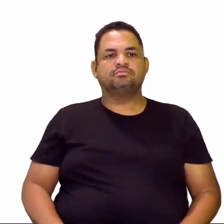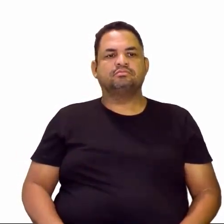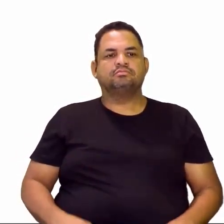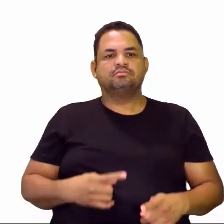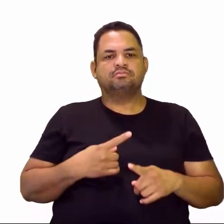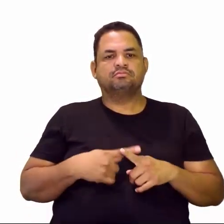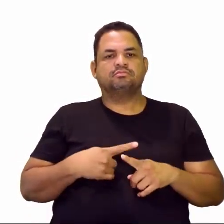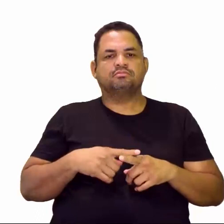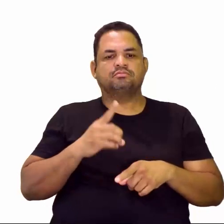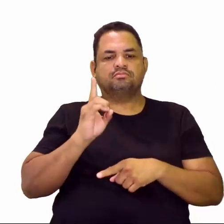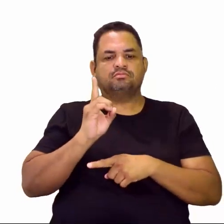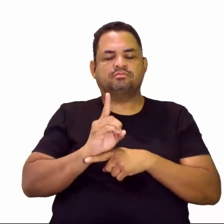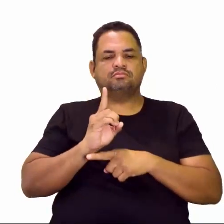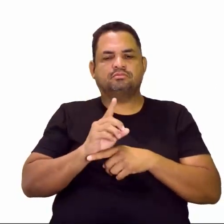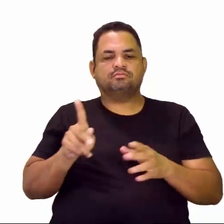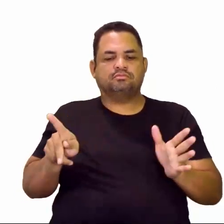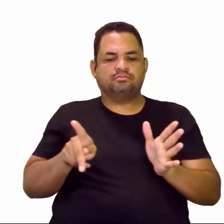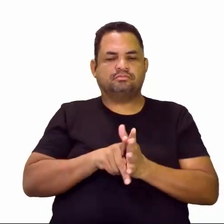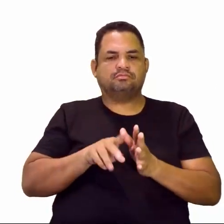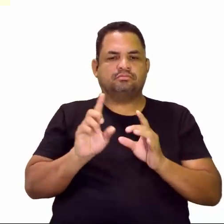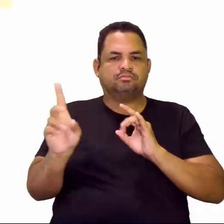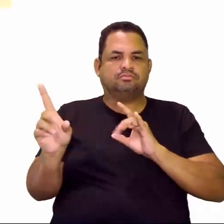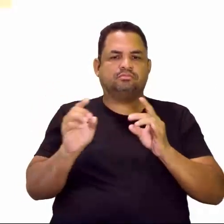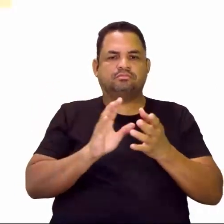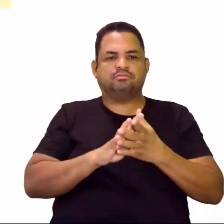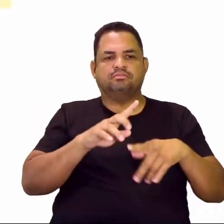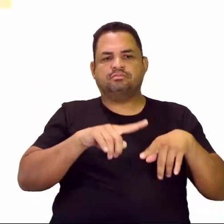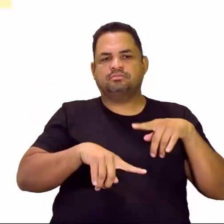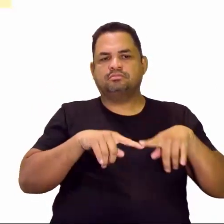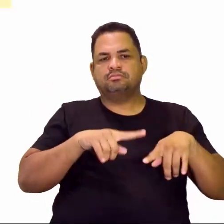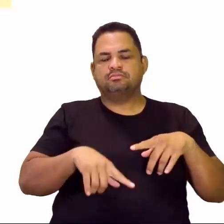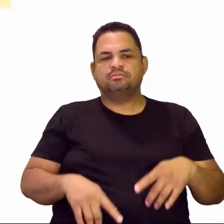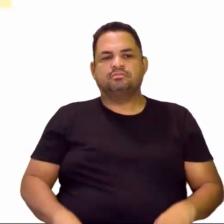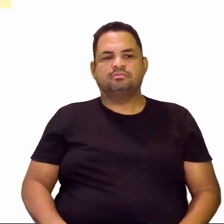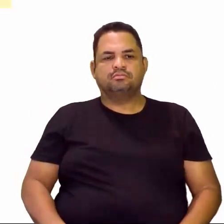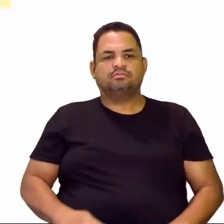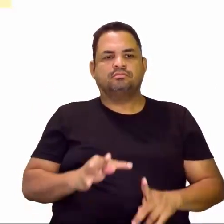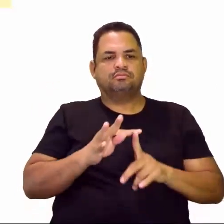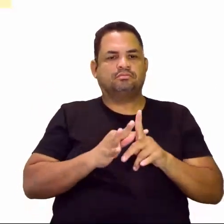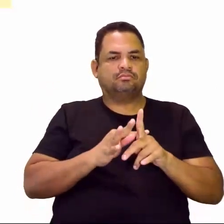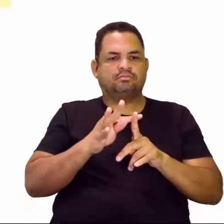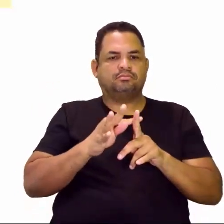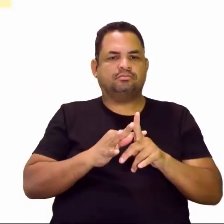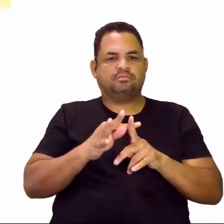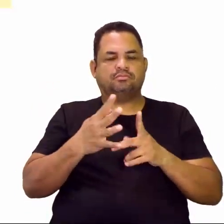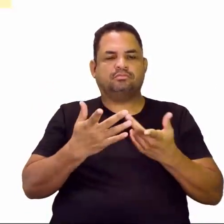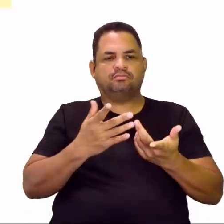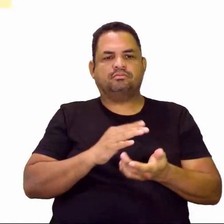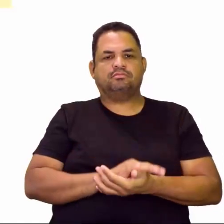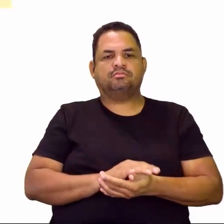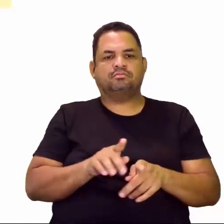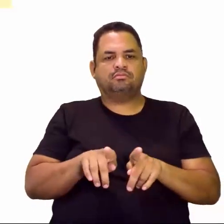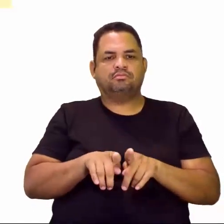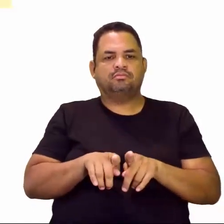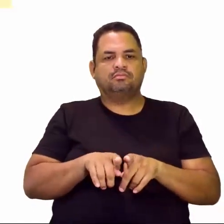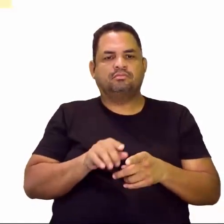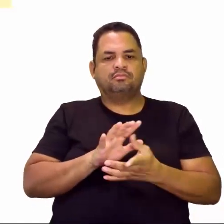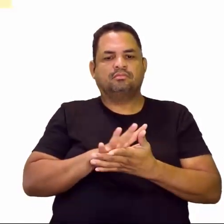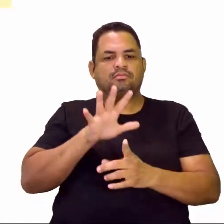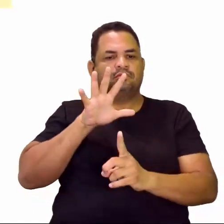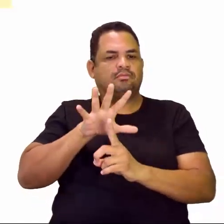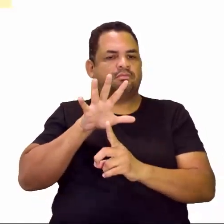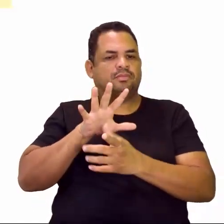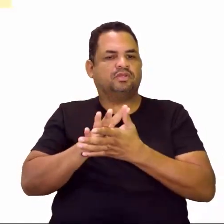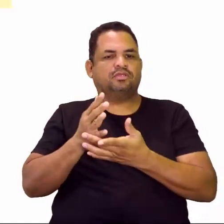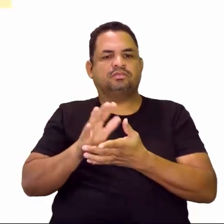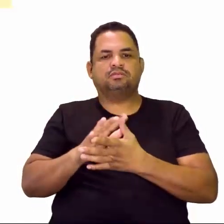quê? Porque densidade é a propriedade específica de cada material. Temperatura é um fator também que